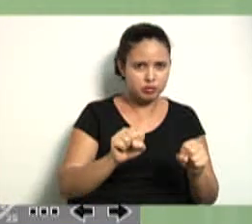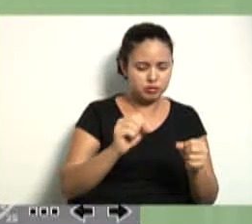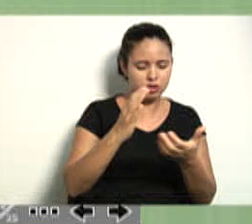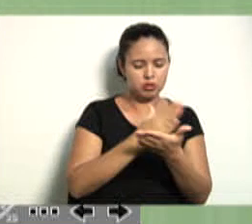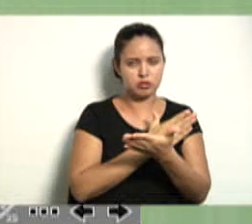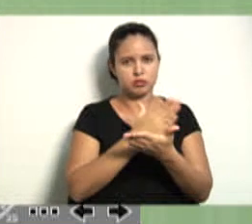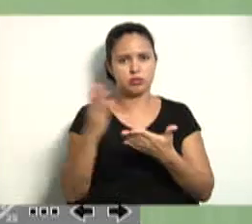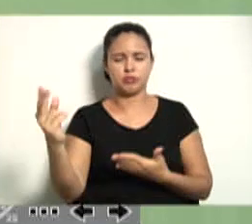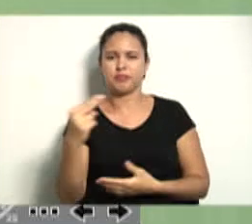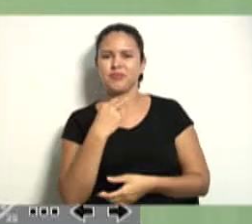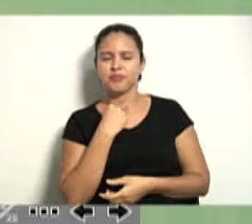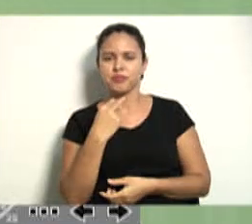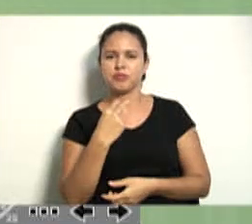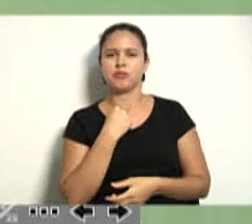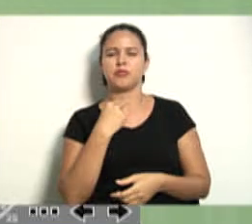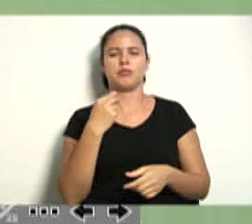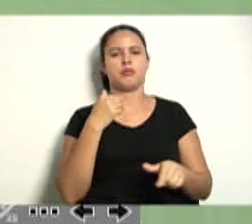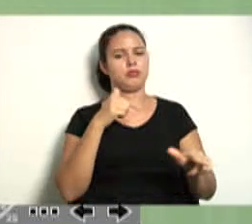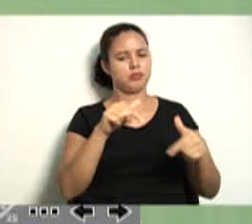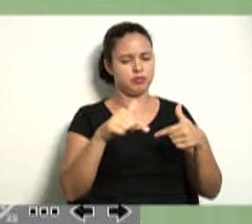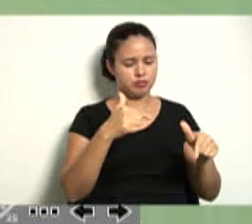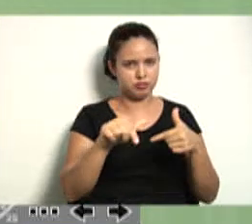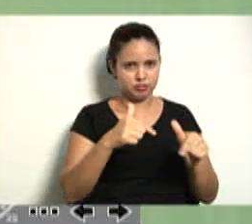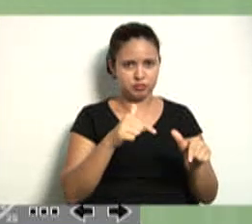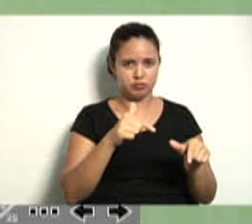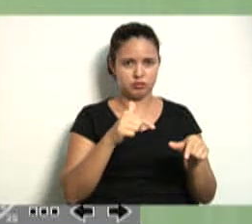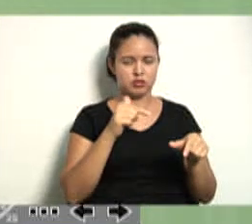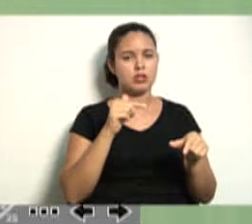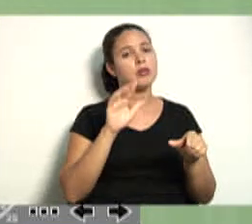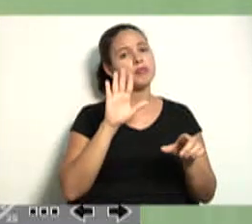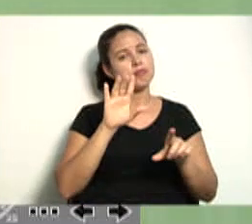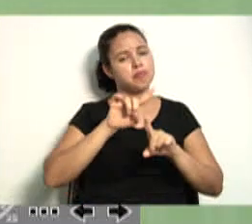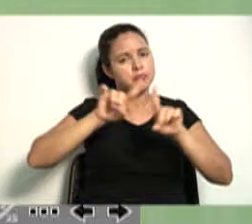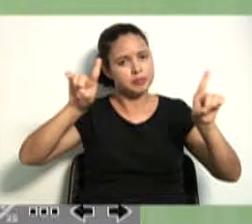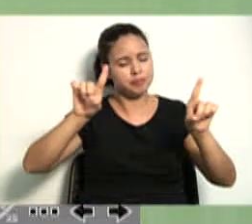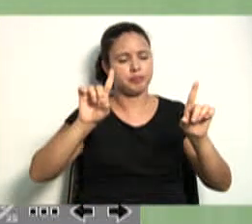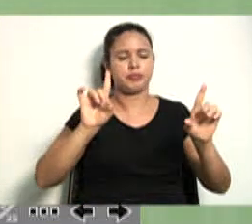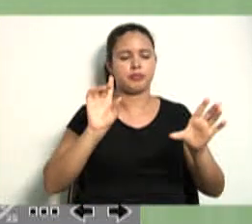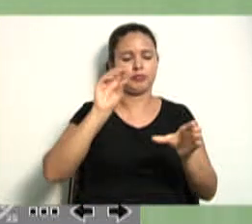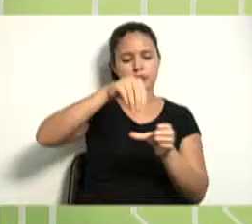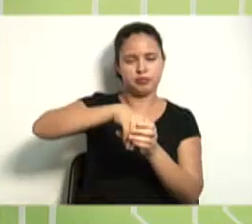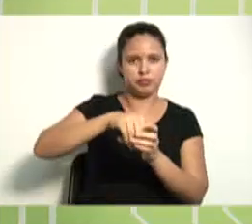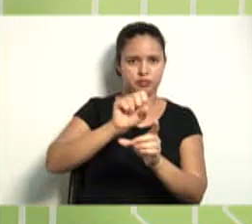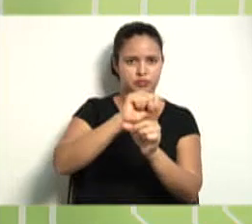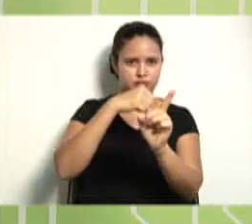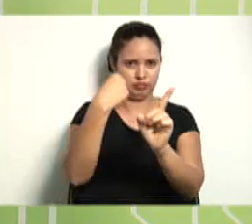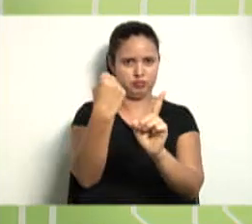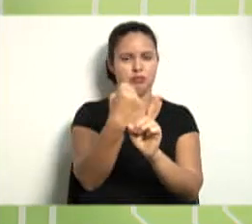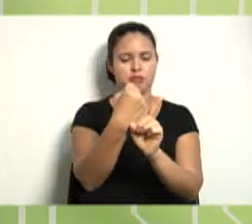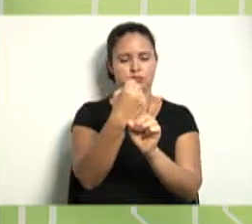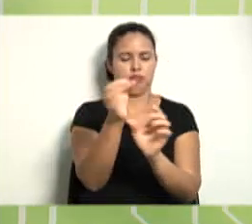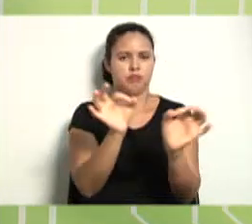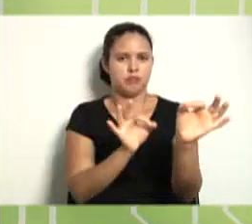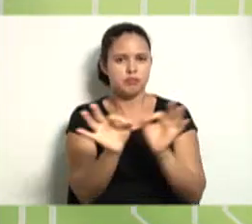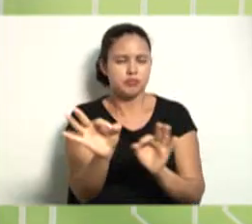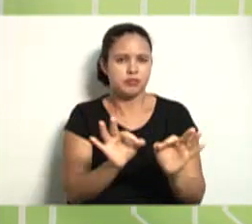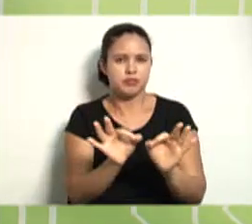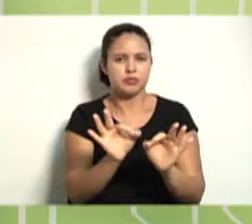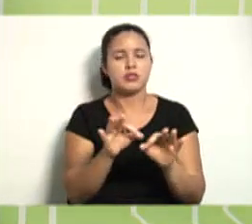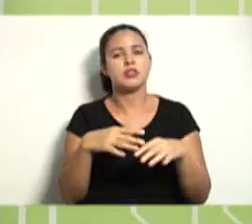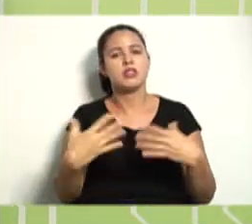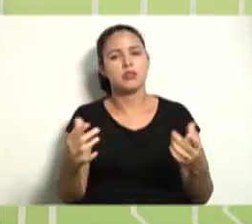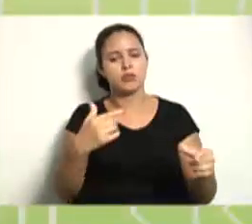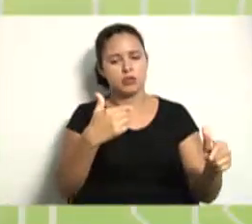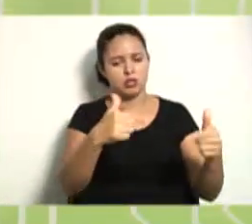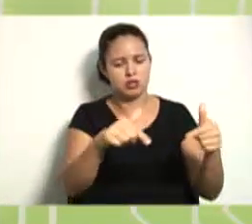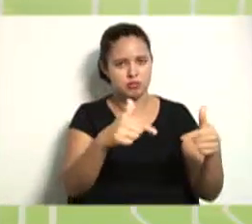realizar algum trabalho são questões socialmente definidas. Volta aqui para mim. Isso quer dizer que o trabalho